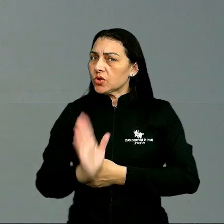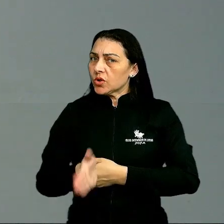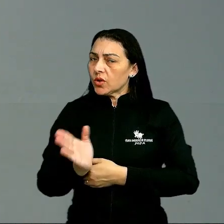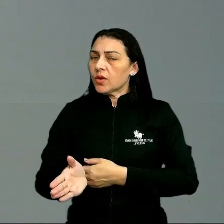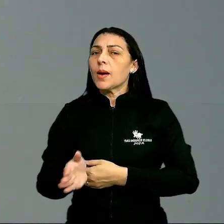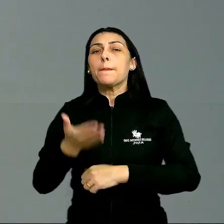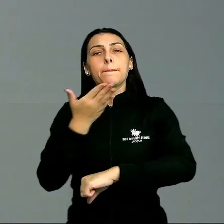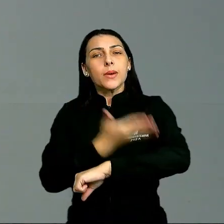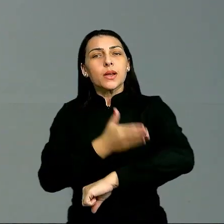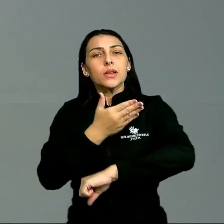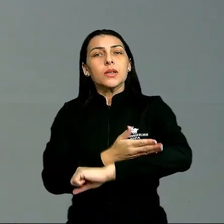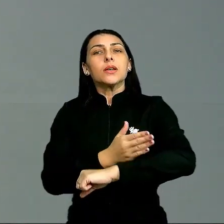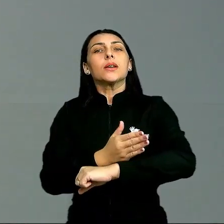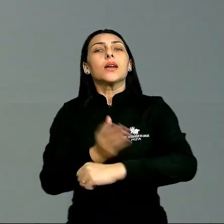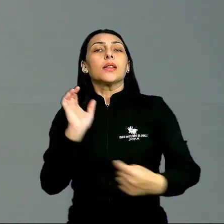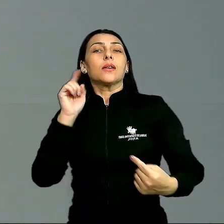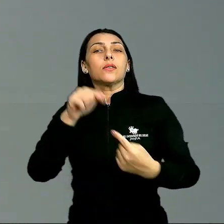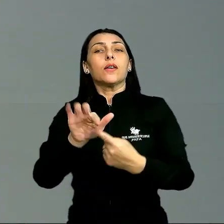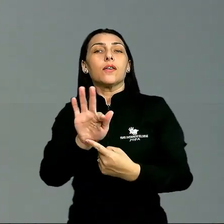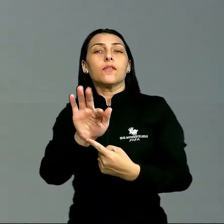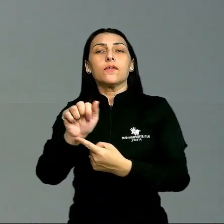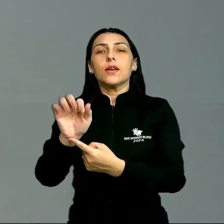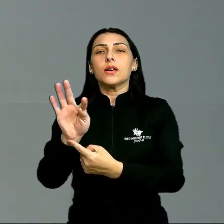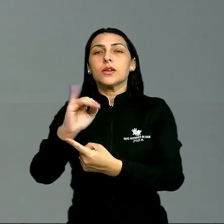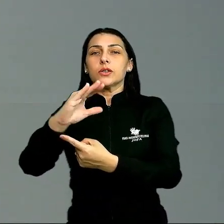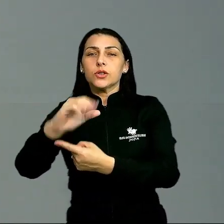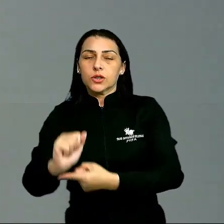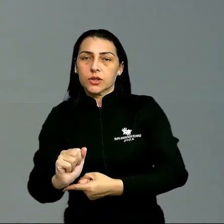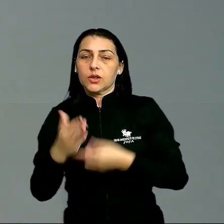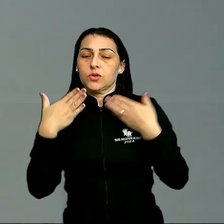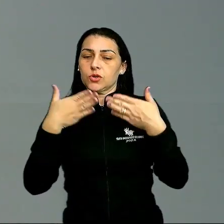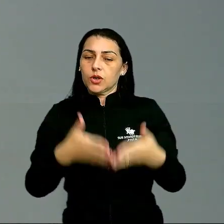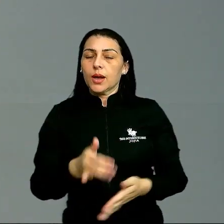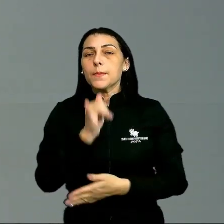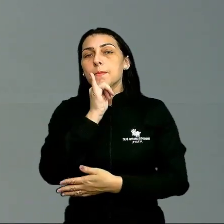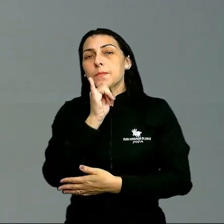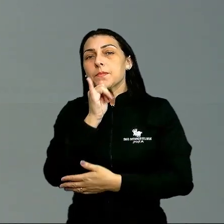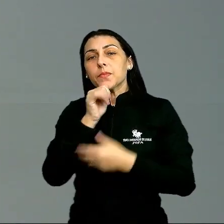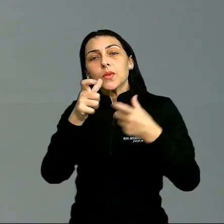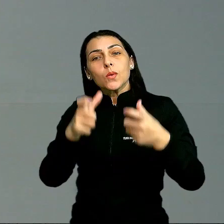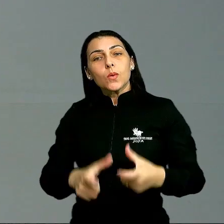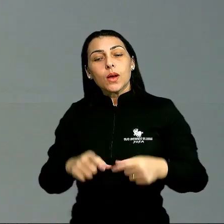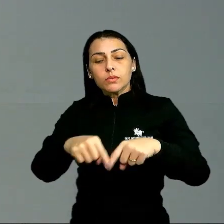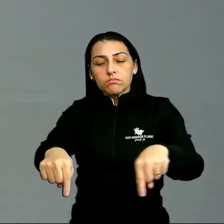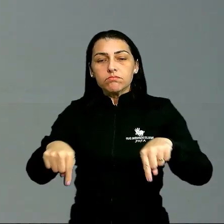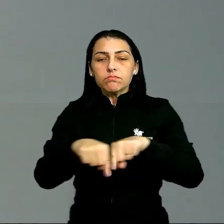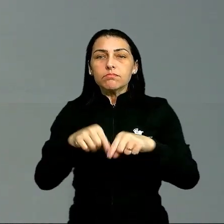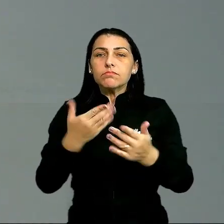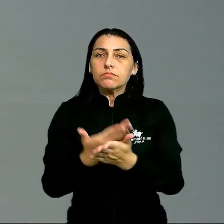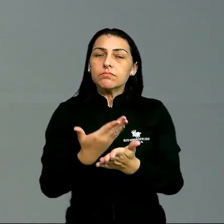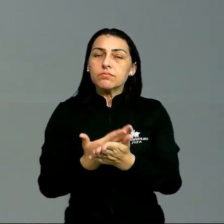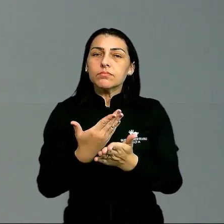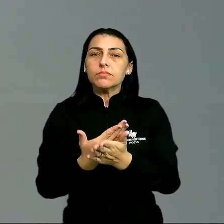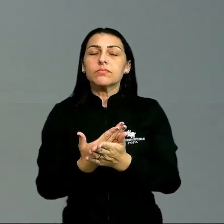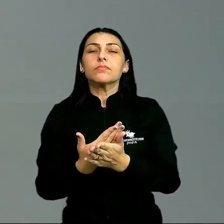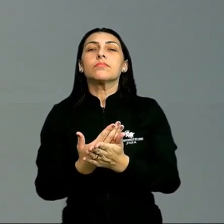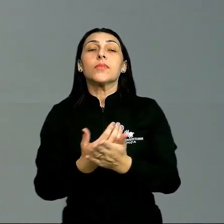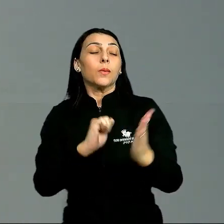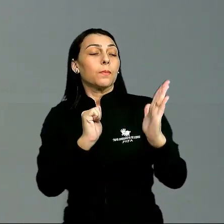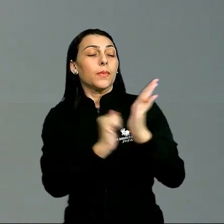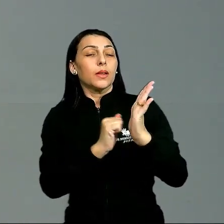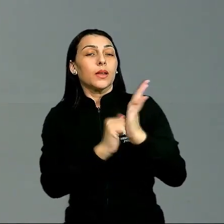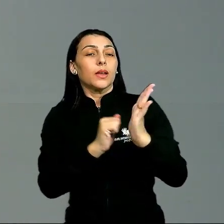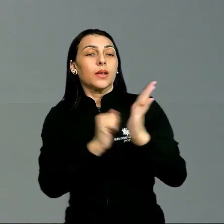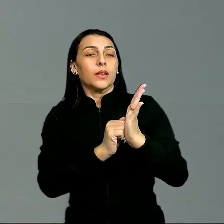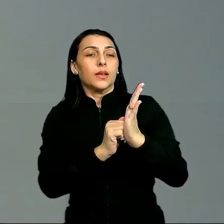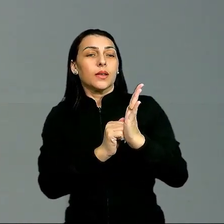está praticando essa função da linguagem, que é a fática. Você chega, por exemplo, no ambiente da sala de aula, você bate na